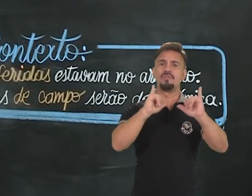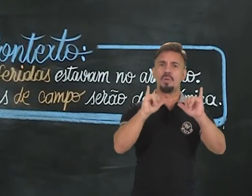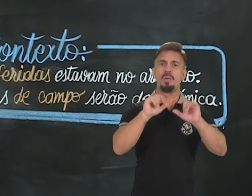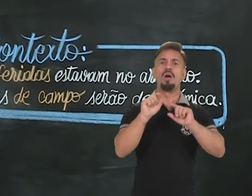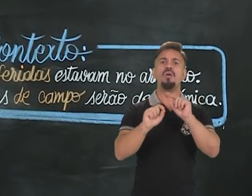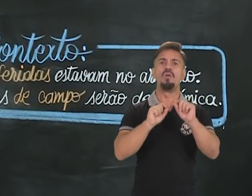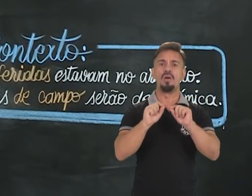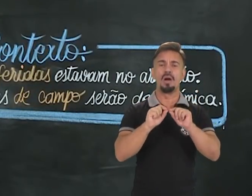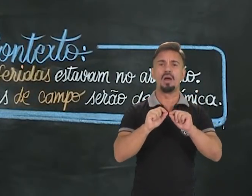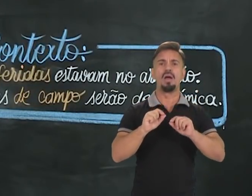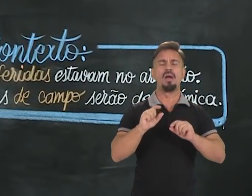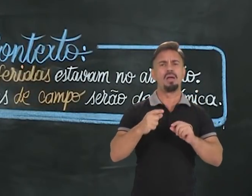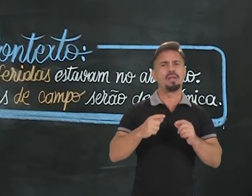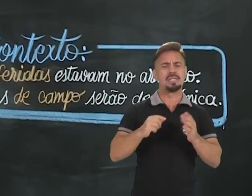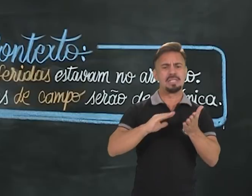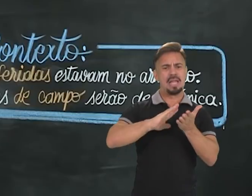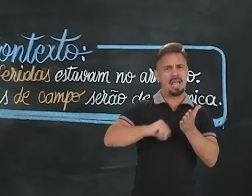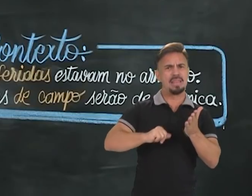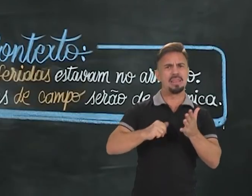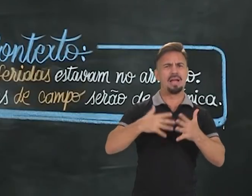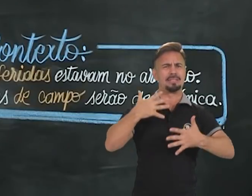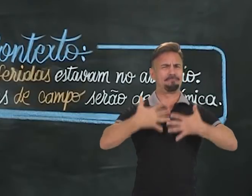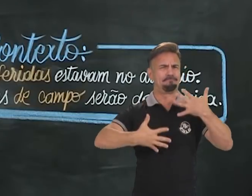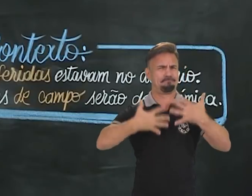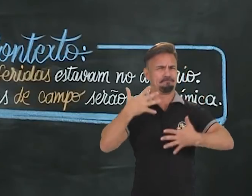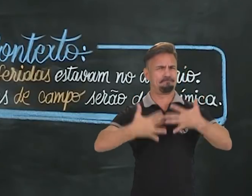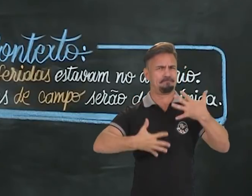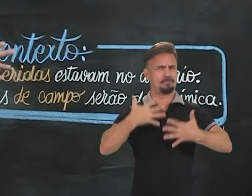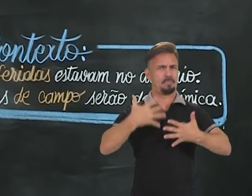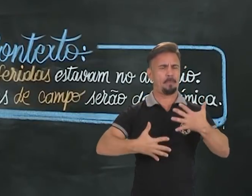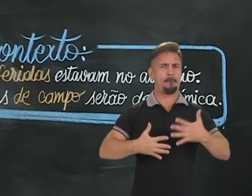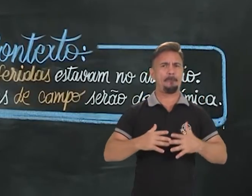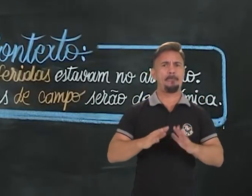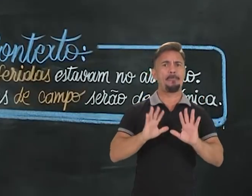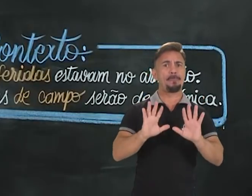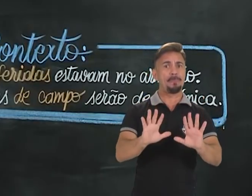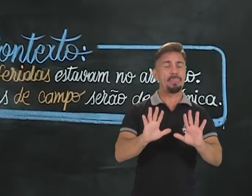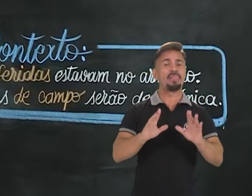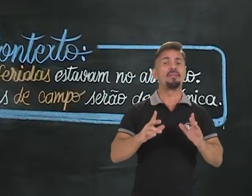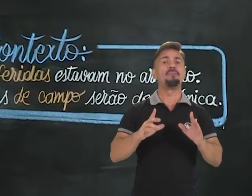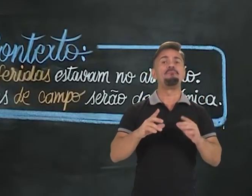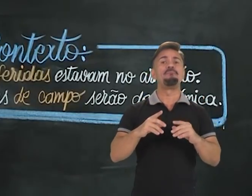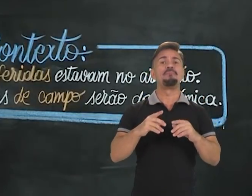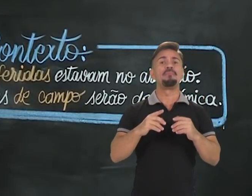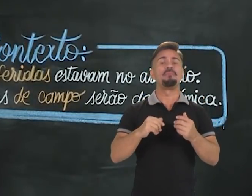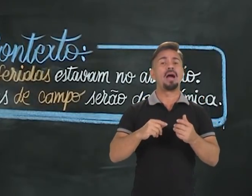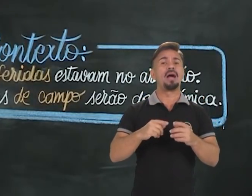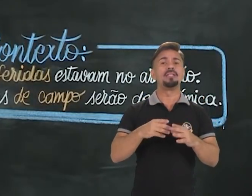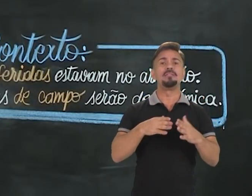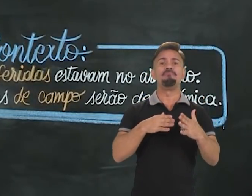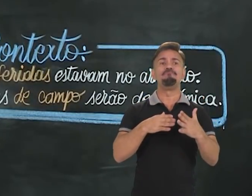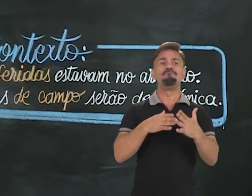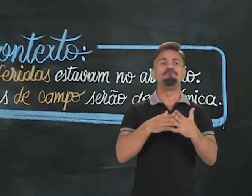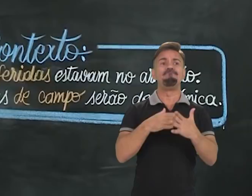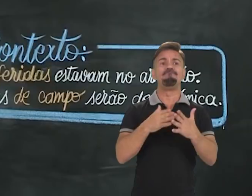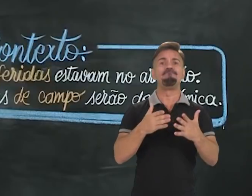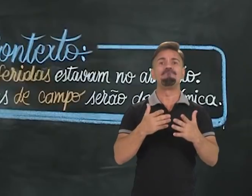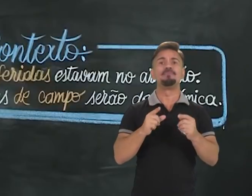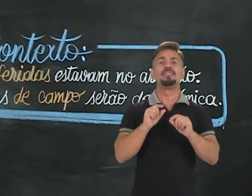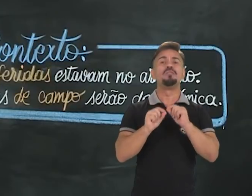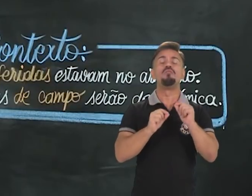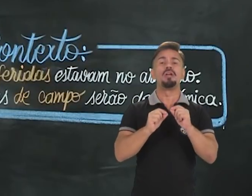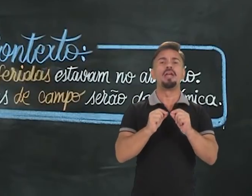se retiradas, elas vão atrapalhar um pouco a significação da construção oracional. No entanto, elas não vão impedir que a gente entenda